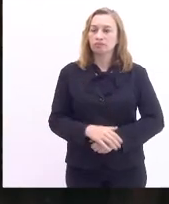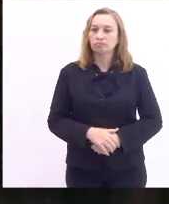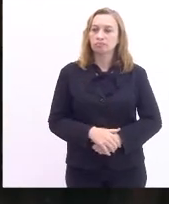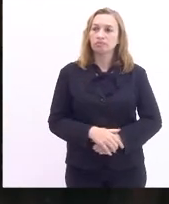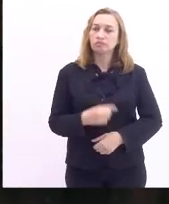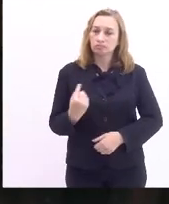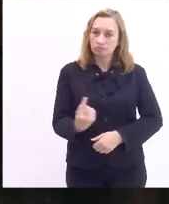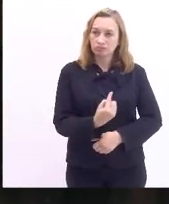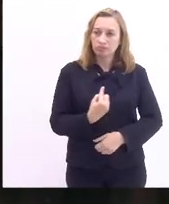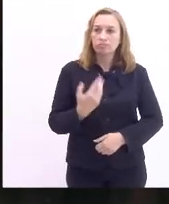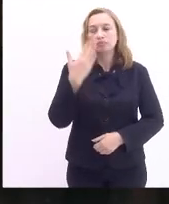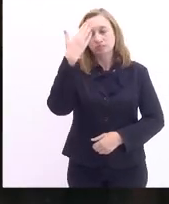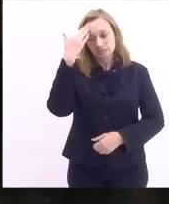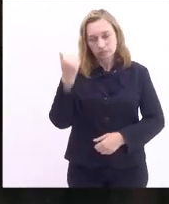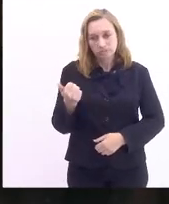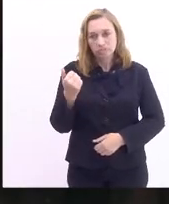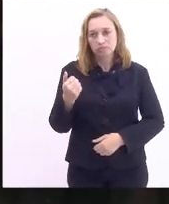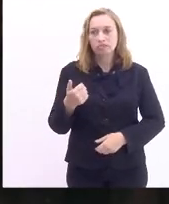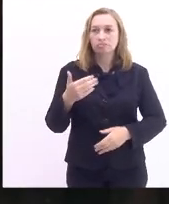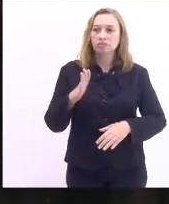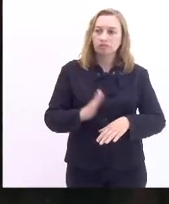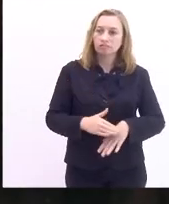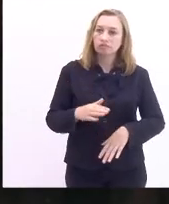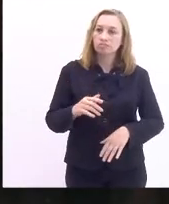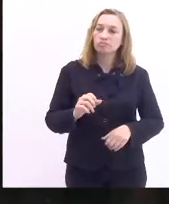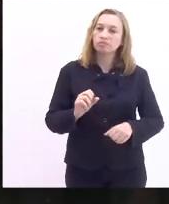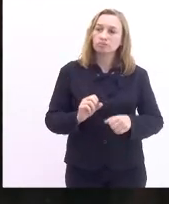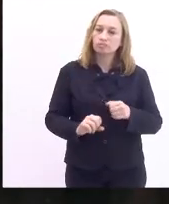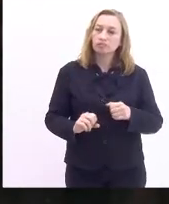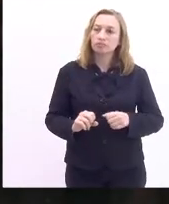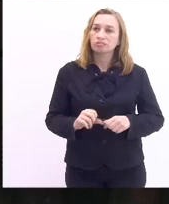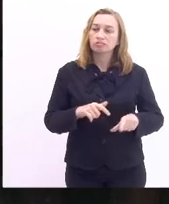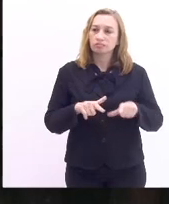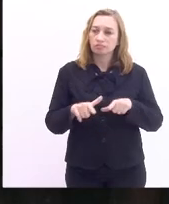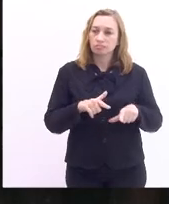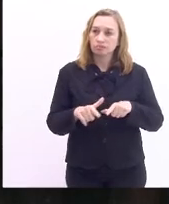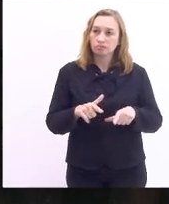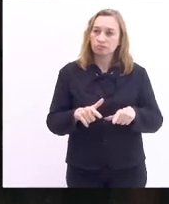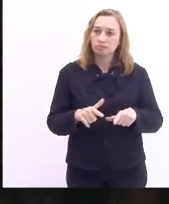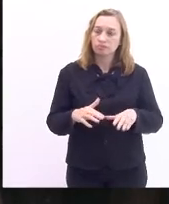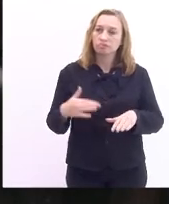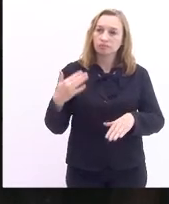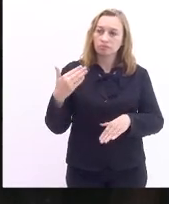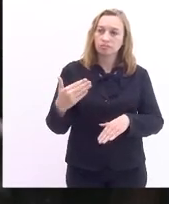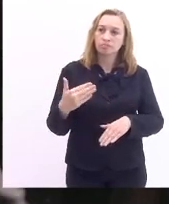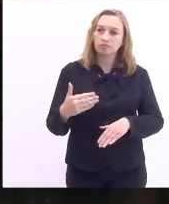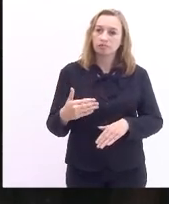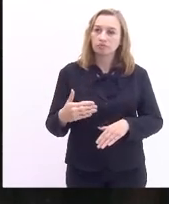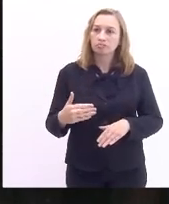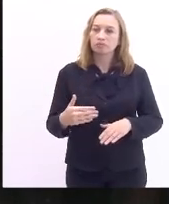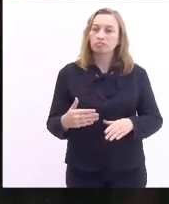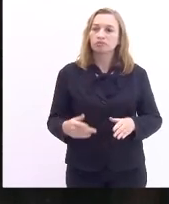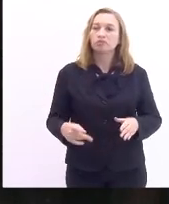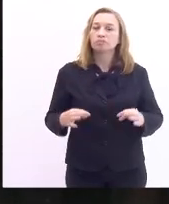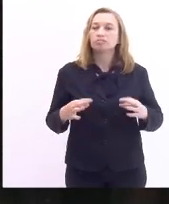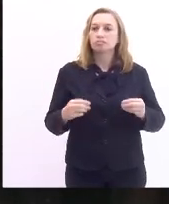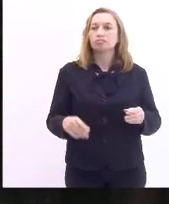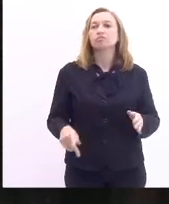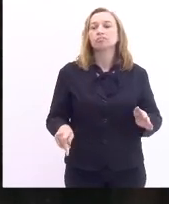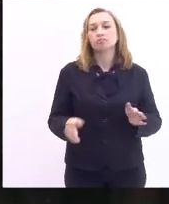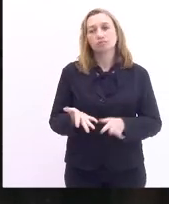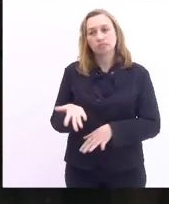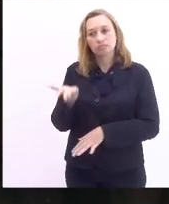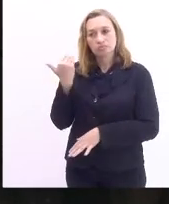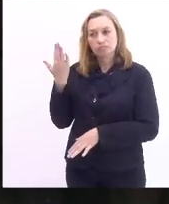nós sabemos que vou mais que a gente faça daqui para frente o que a gente vai fazer daqui para frente é fruto do que já foi